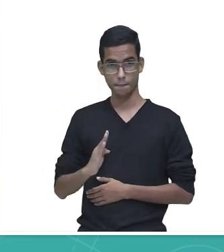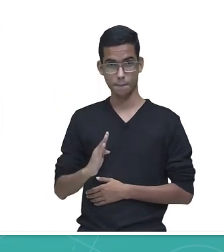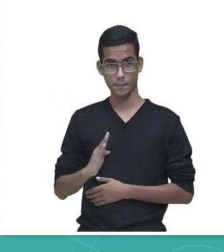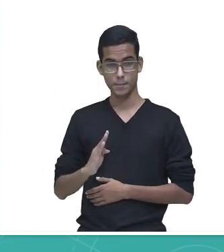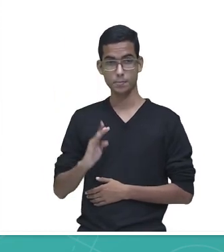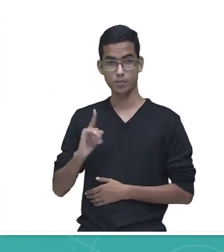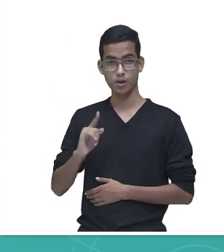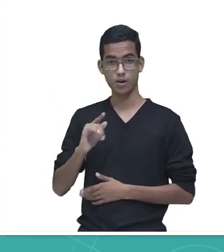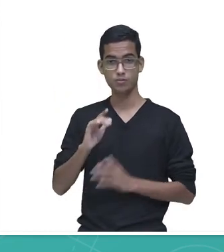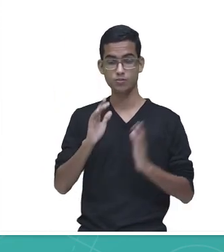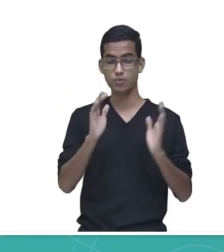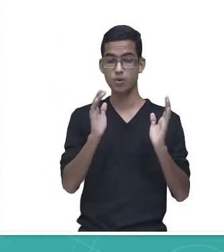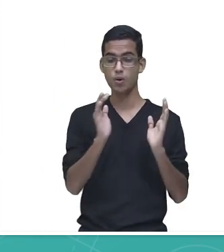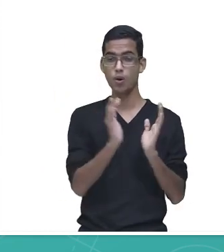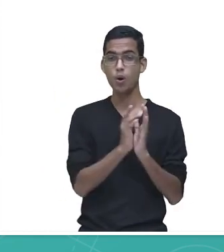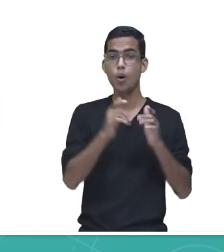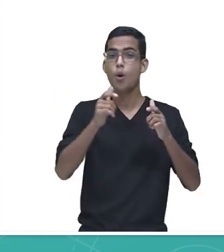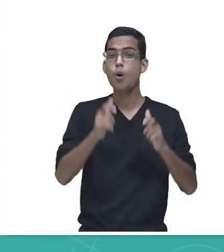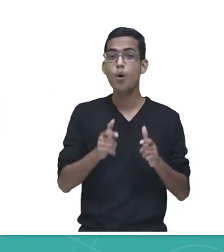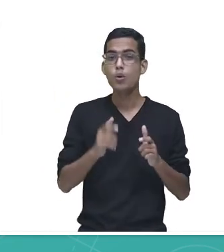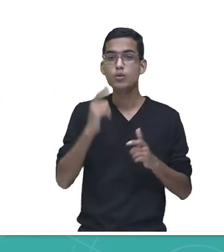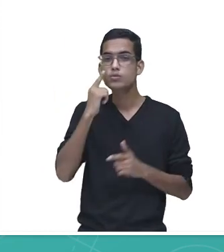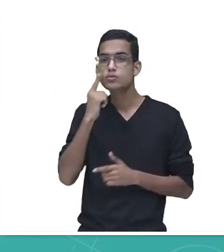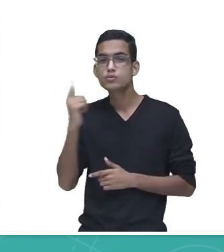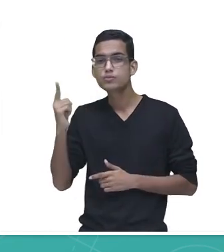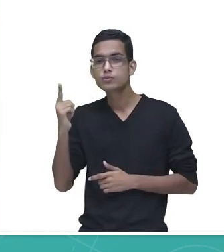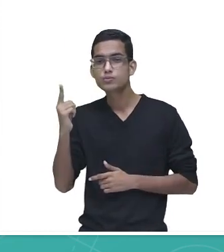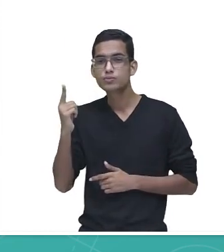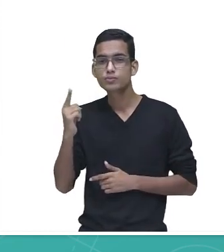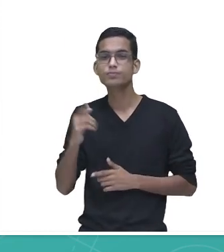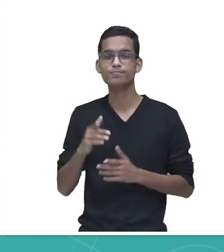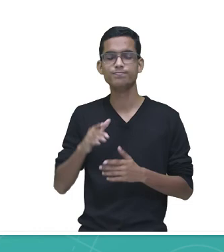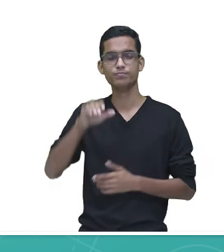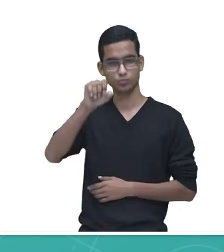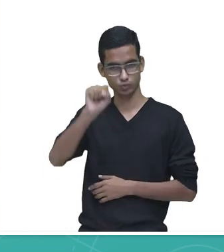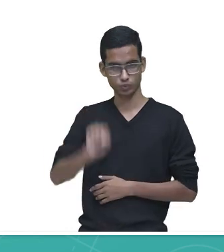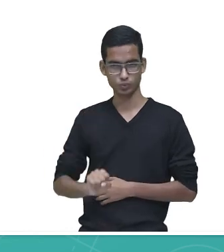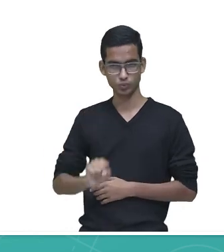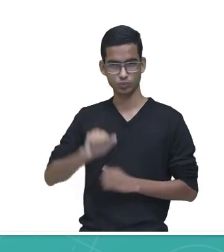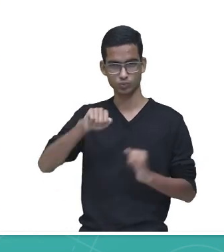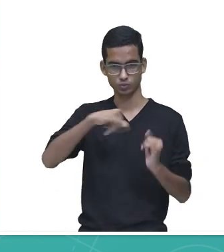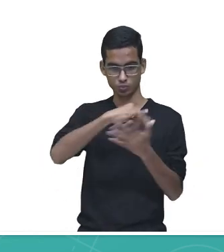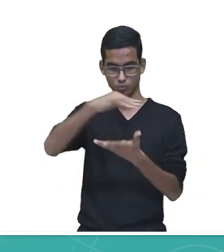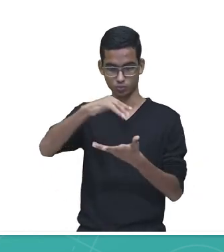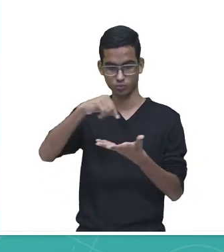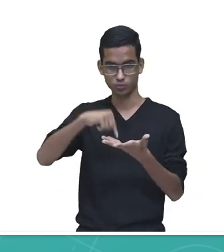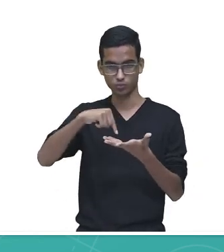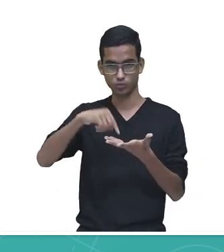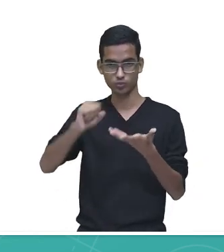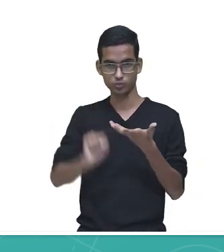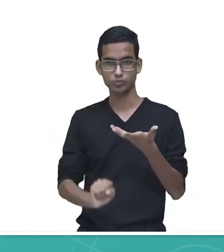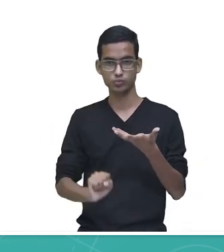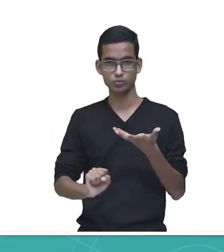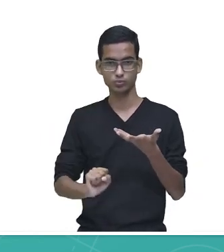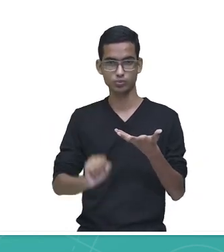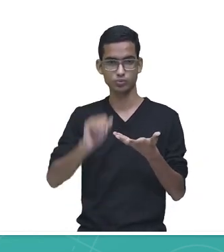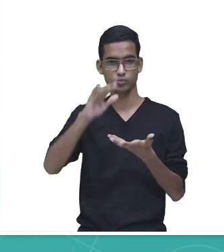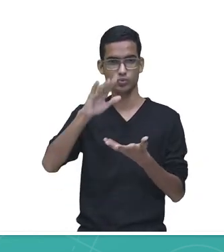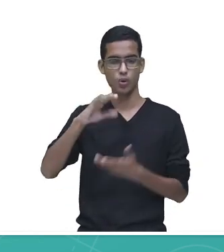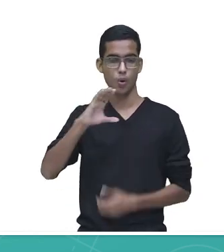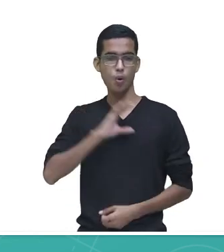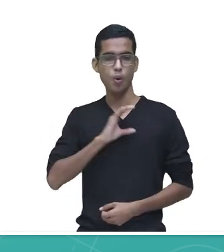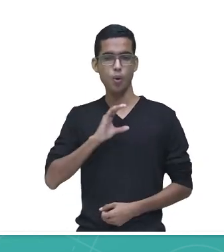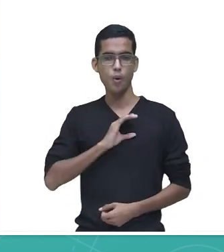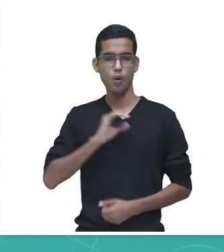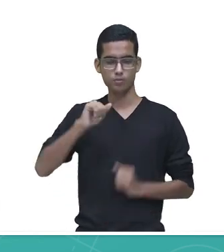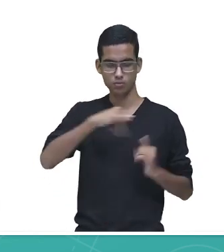está localizado aonde? No sul geoeconômico. O Canadá está localizado aonde? No